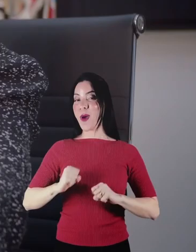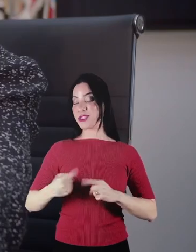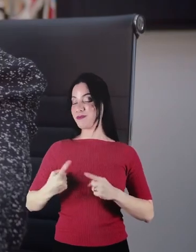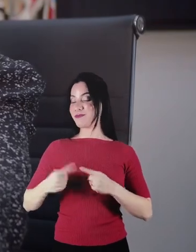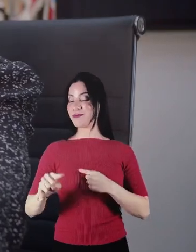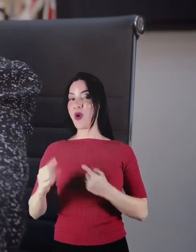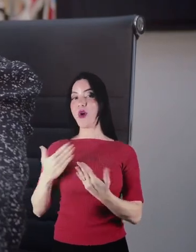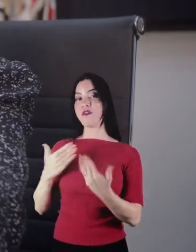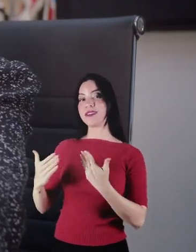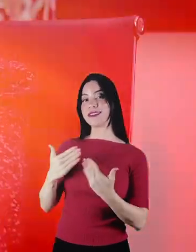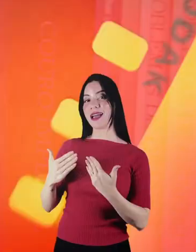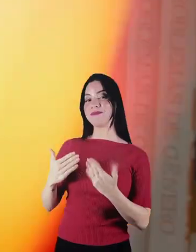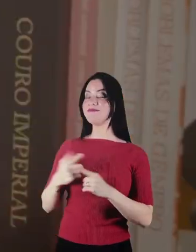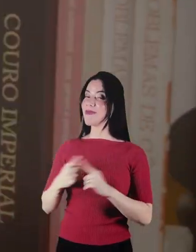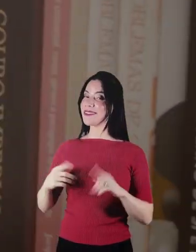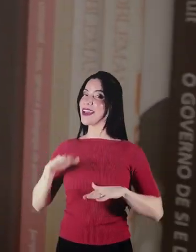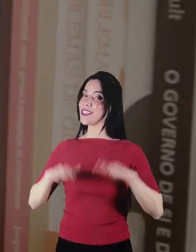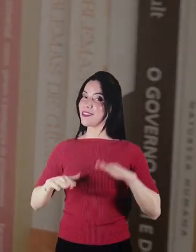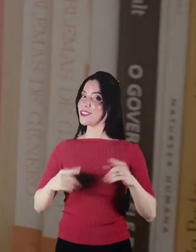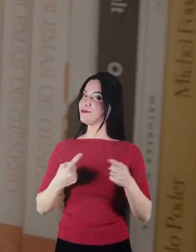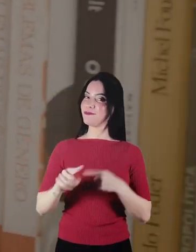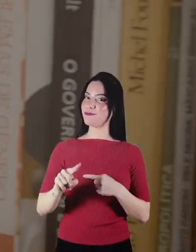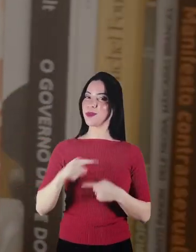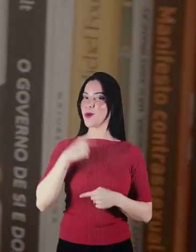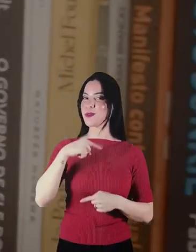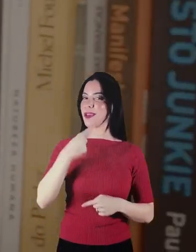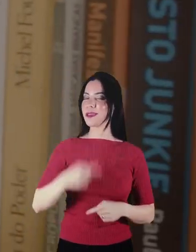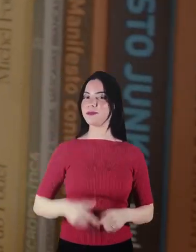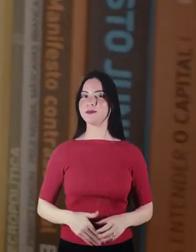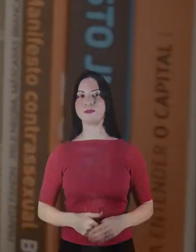que às vezes isso também não acontece.